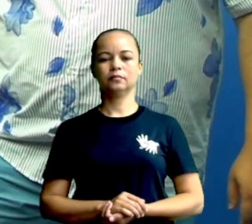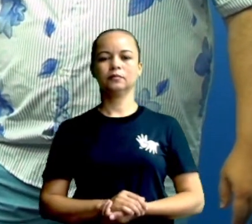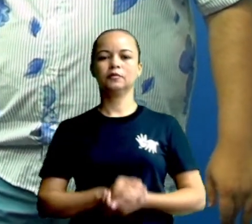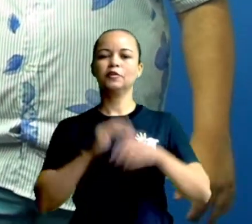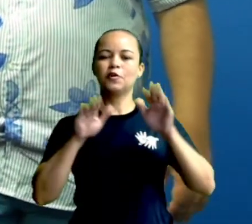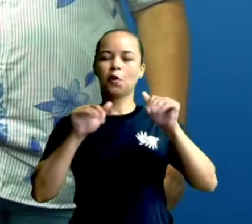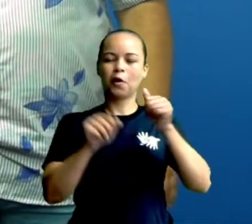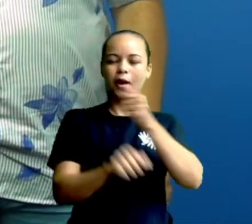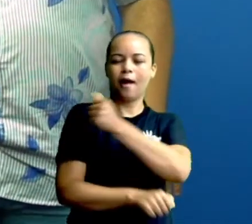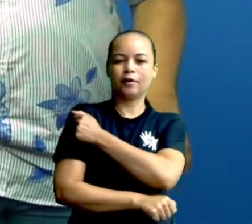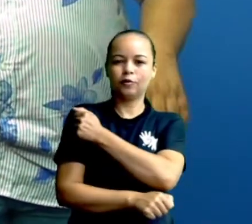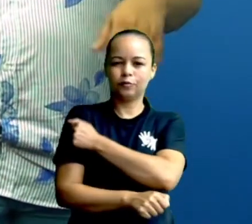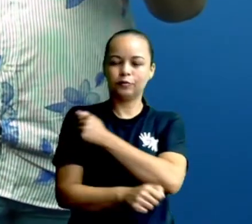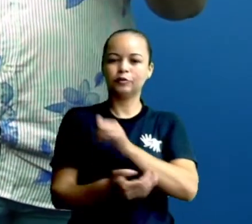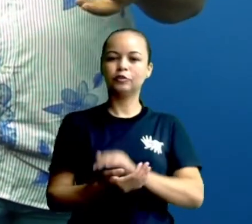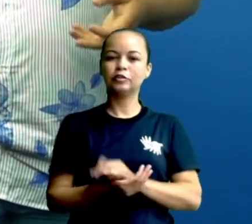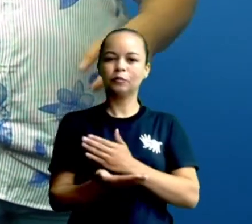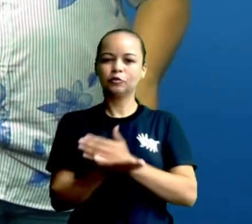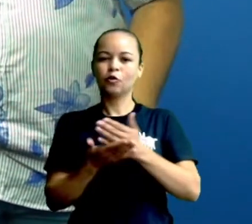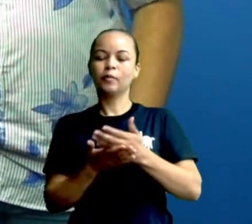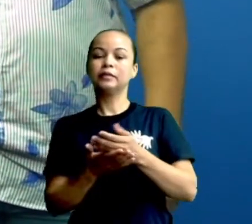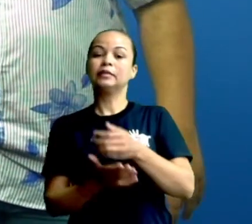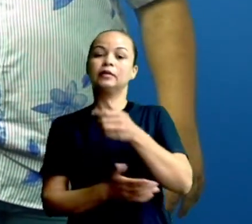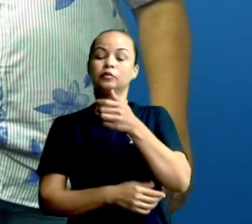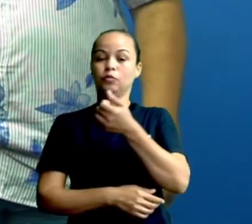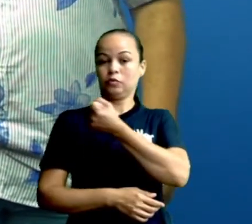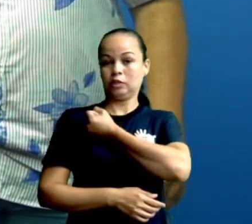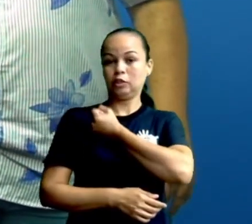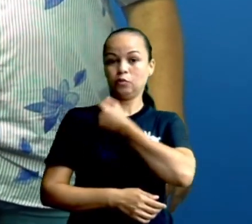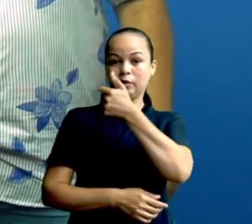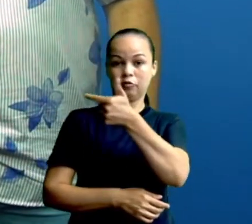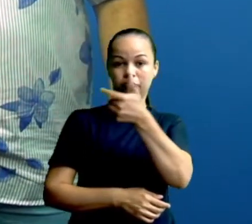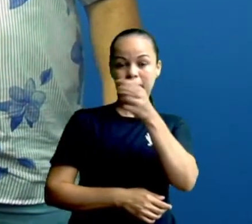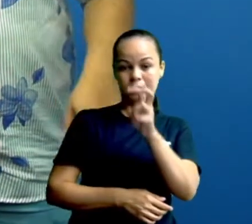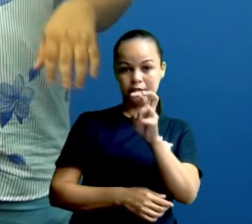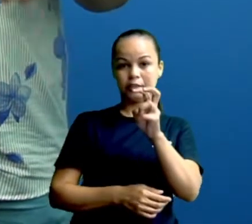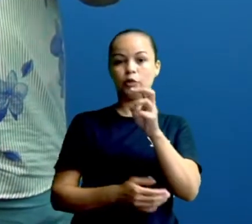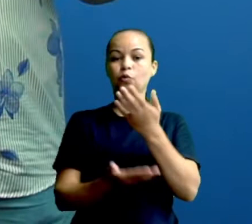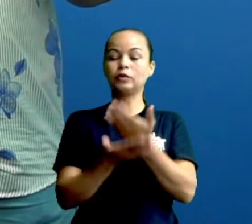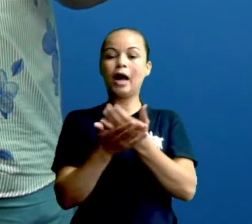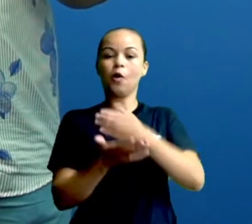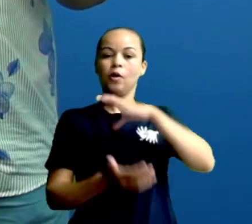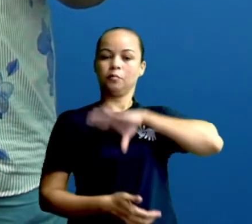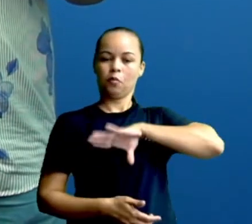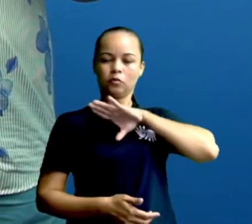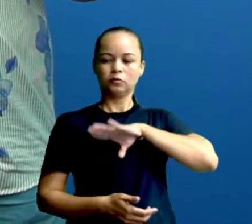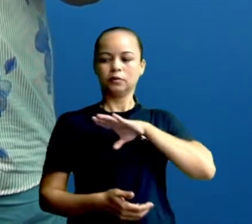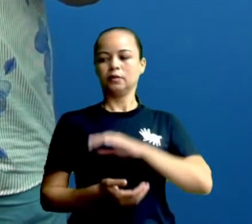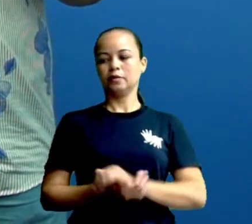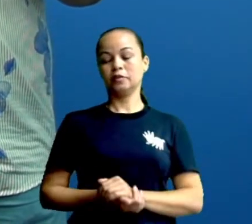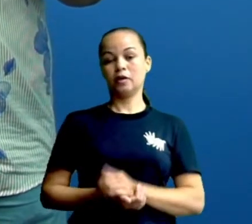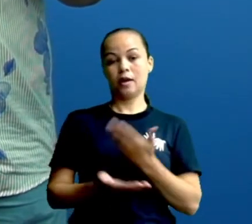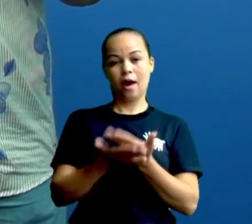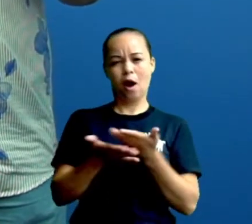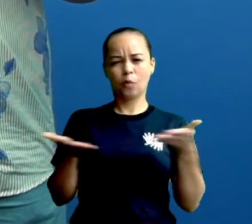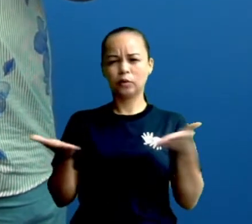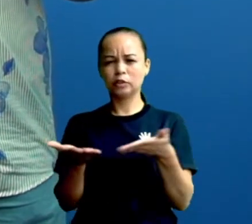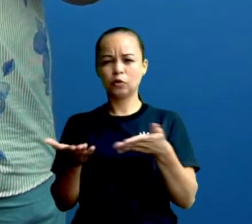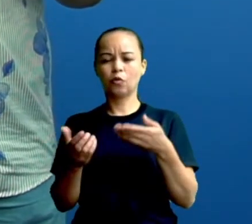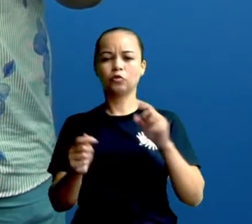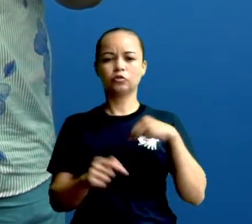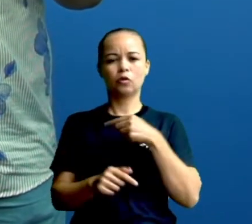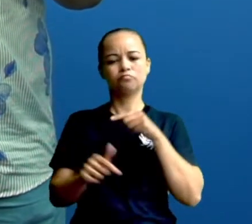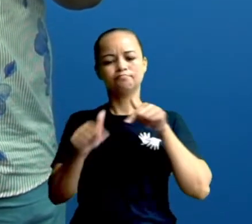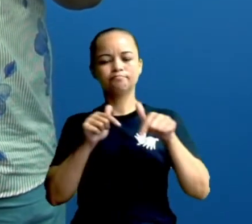Olá, pessoal! Estamos aqui para a nossa 25ª aula da disciplina de Língua Portuguesa. E na aula de hoje, nós vamos trabalhar